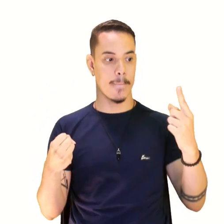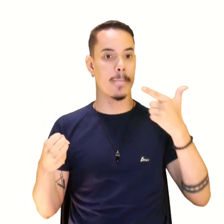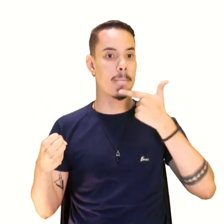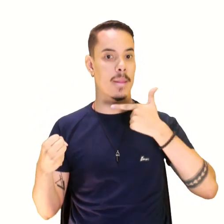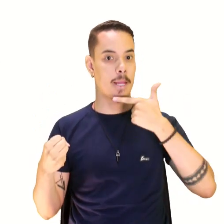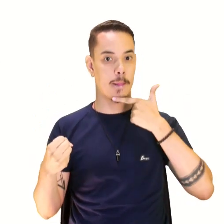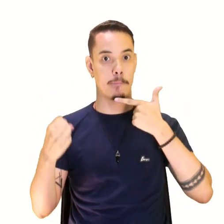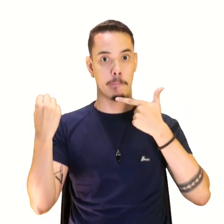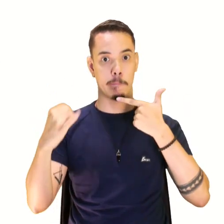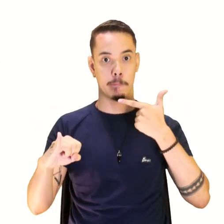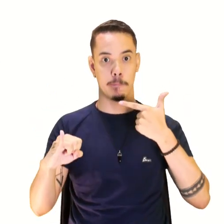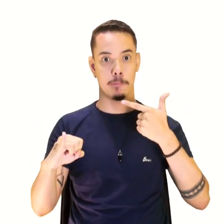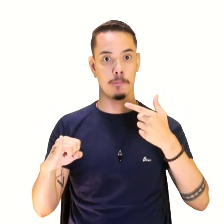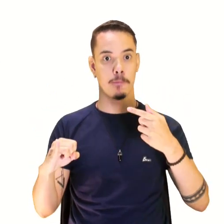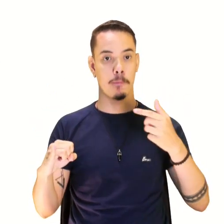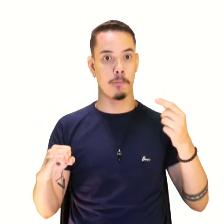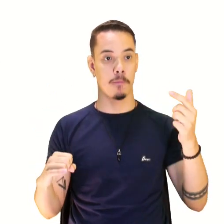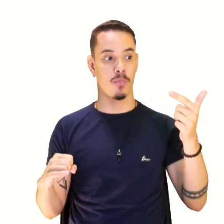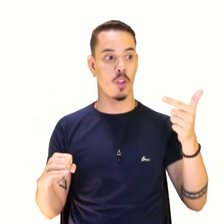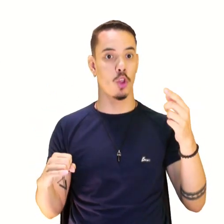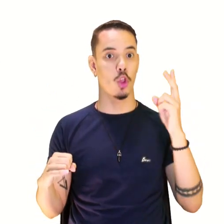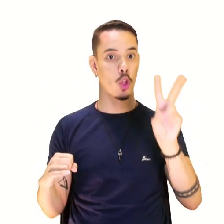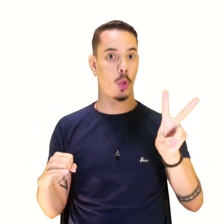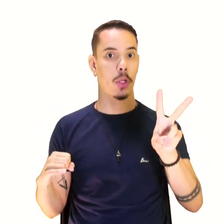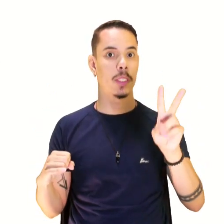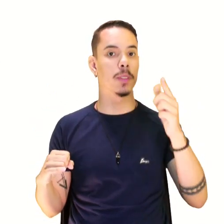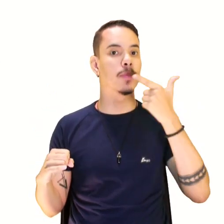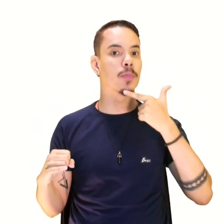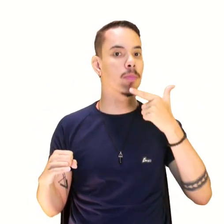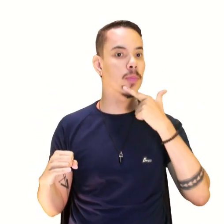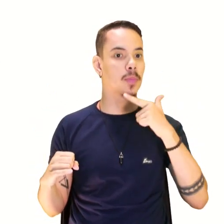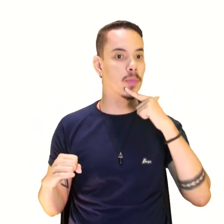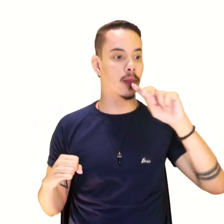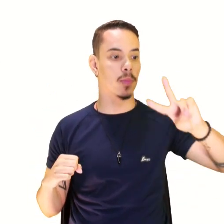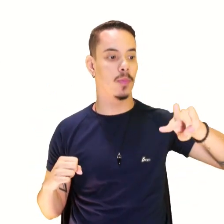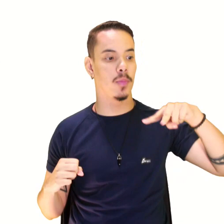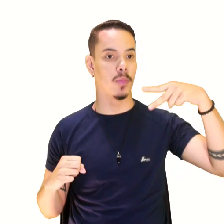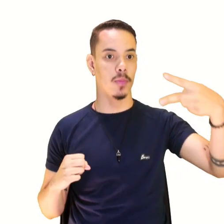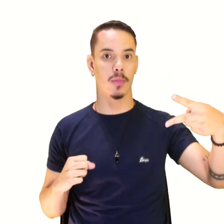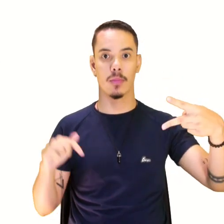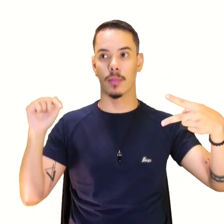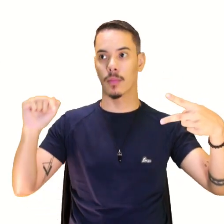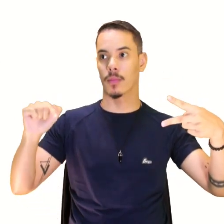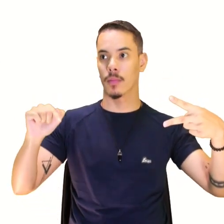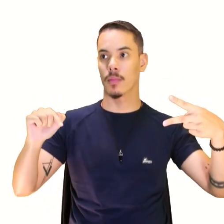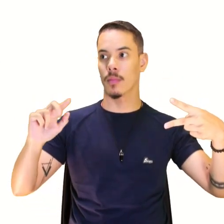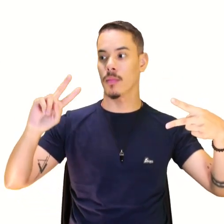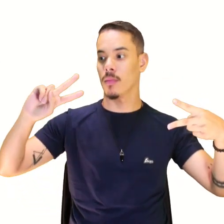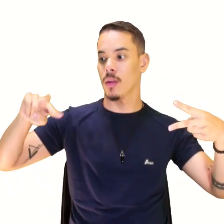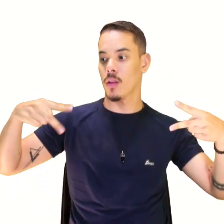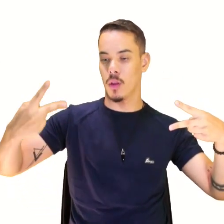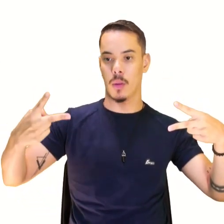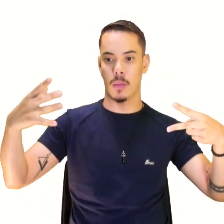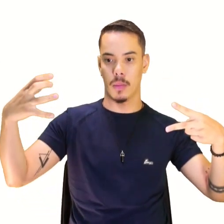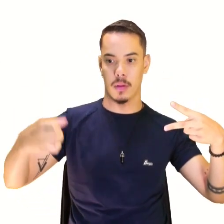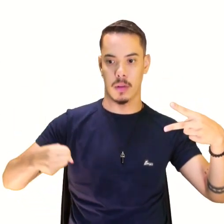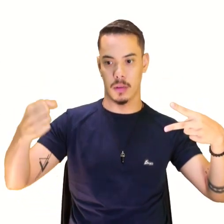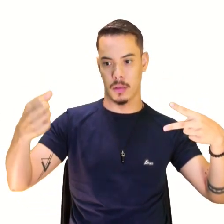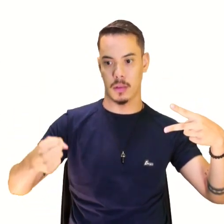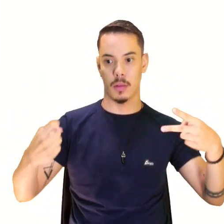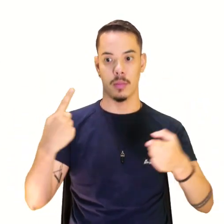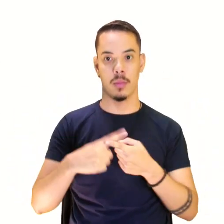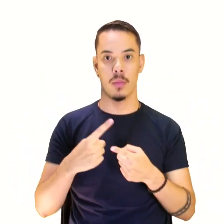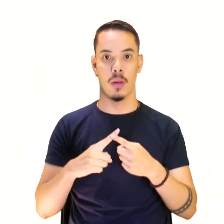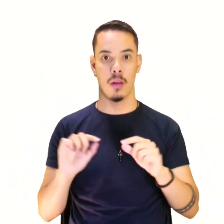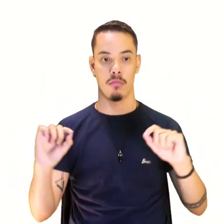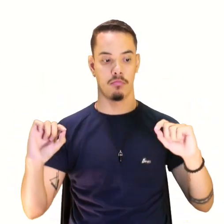eu quiser fazer 2 queijos, opa, eu dobrei a quantidade de queijo. Tenho que dobrar também a quantidade do leite, porque as grandezas